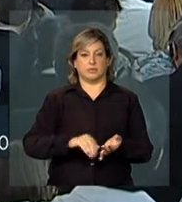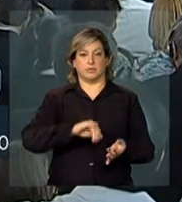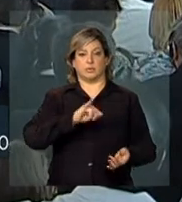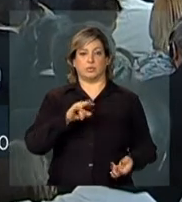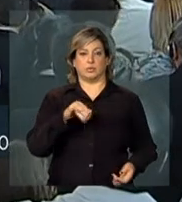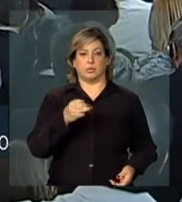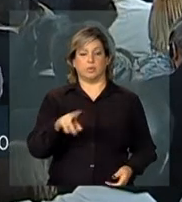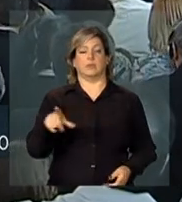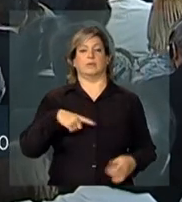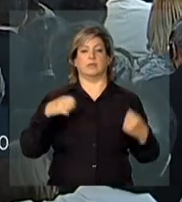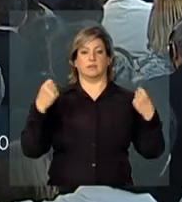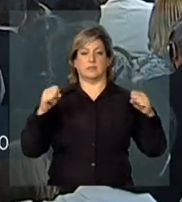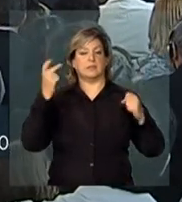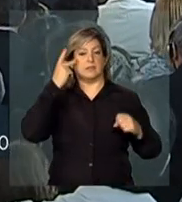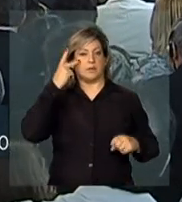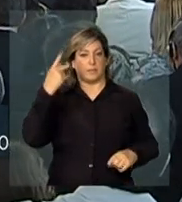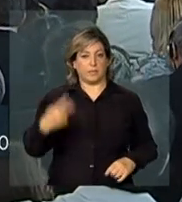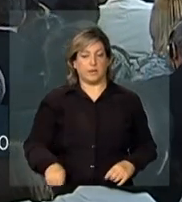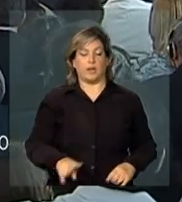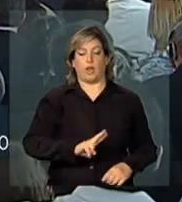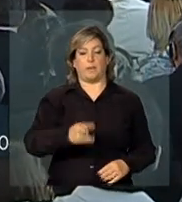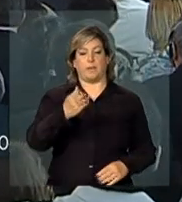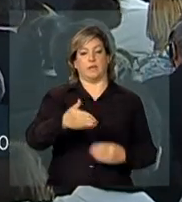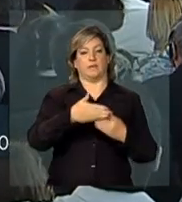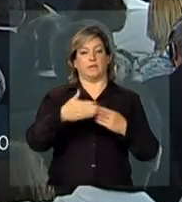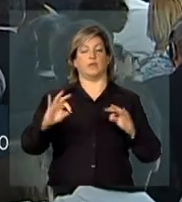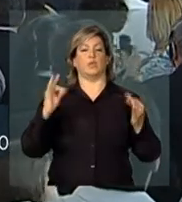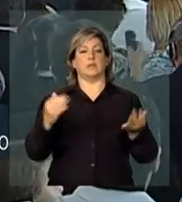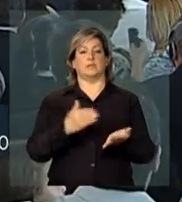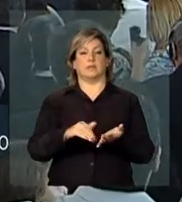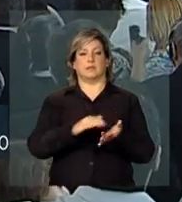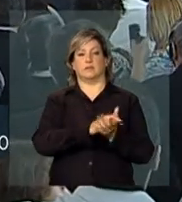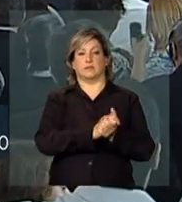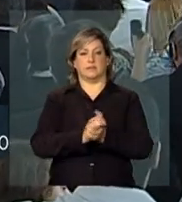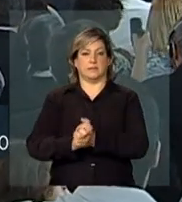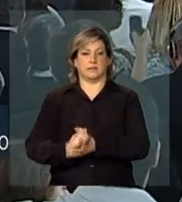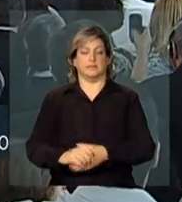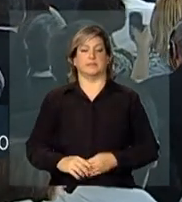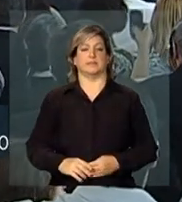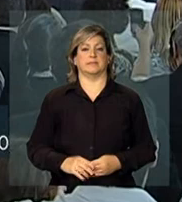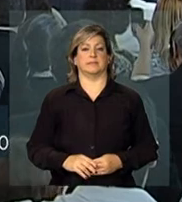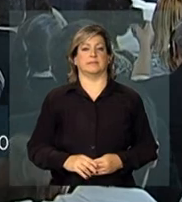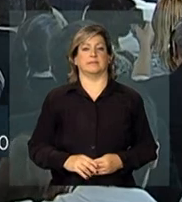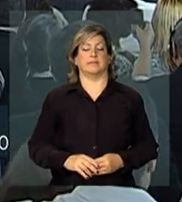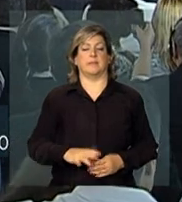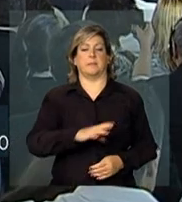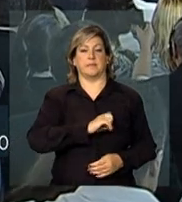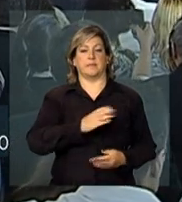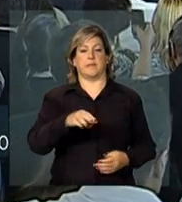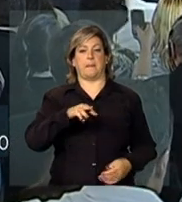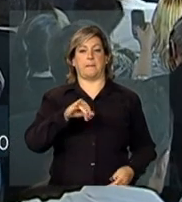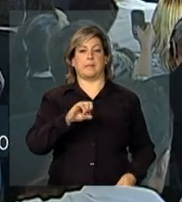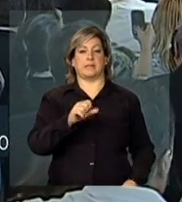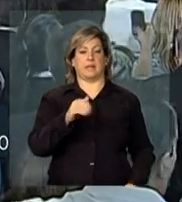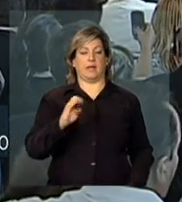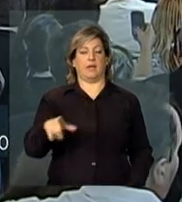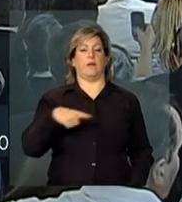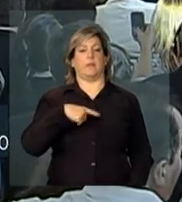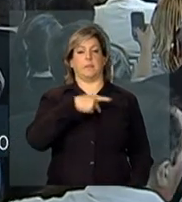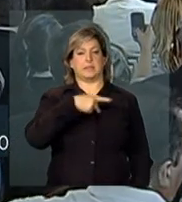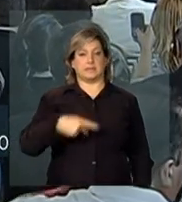Júnior de esporte de São Paulo nome de Tem cumprimento todos os secretários querido Mizael Conrado